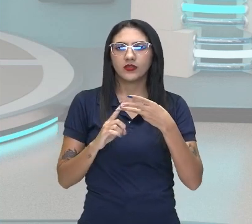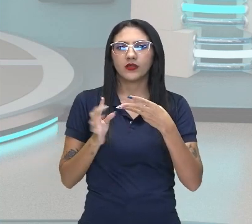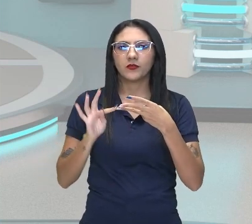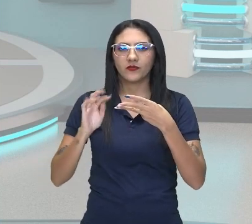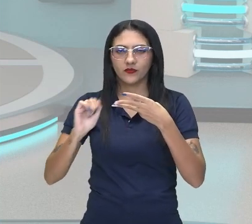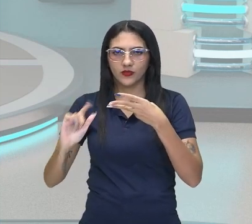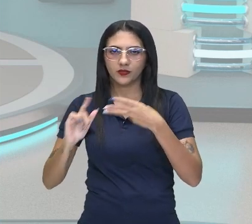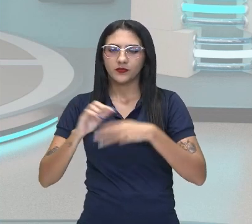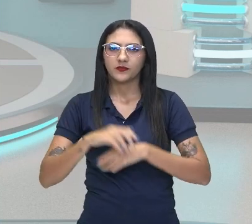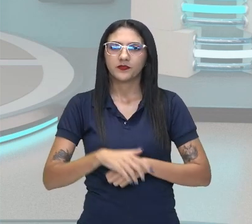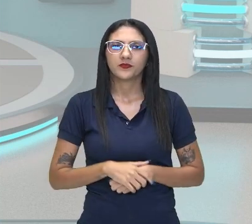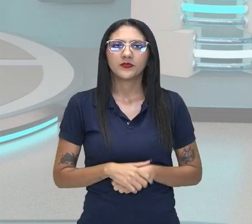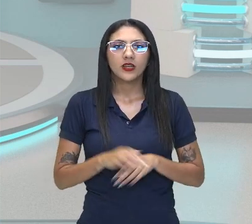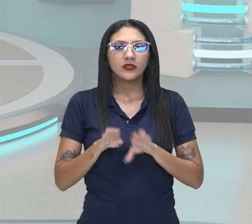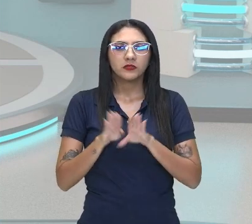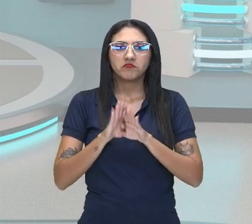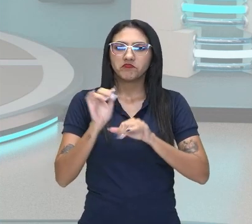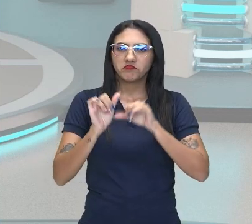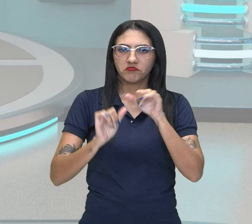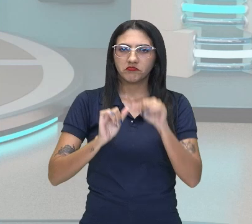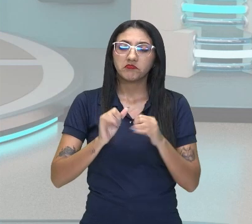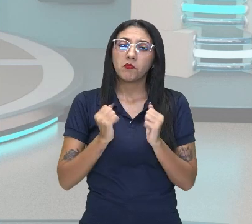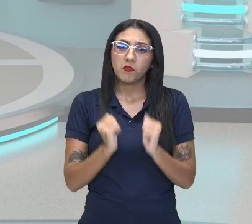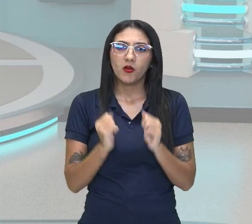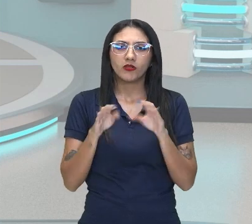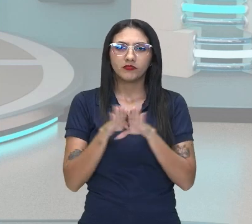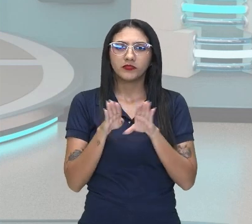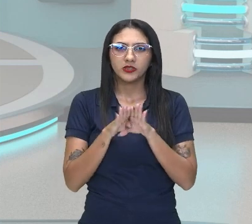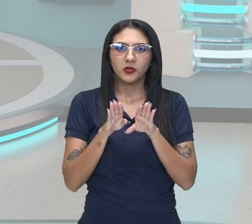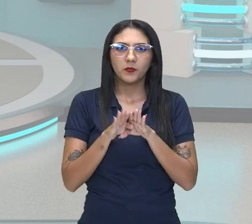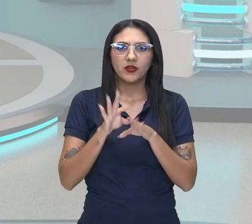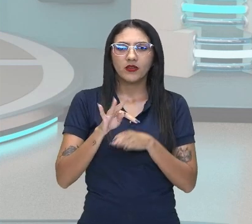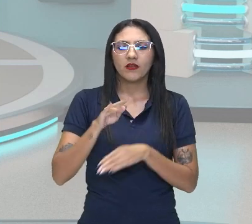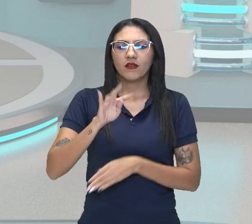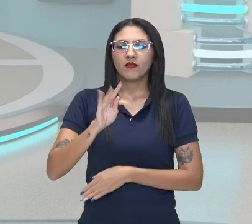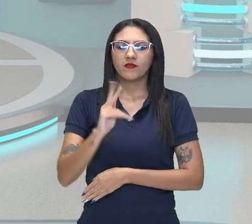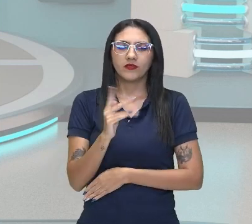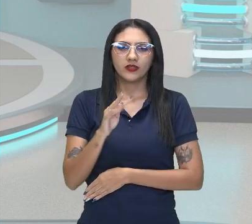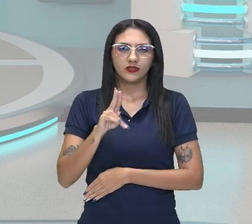e farther than. E pode ser também further